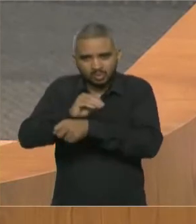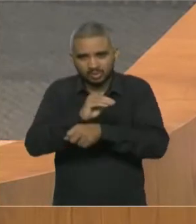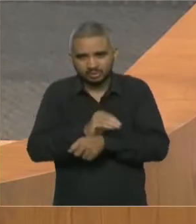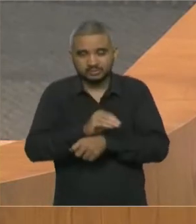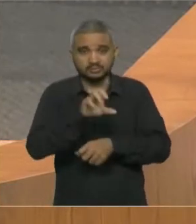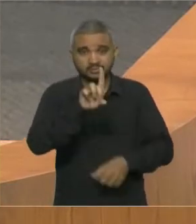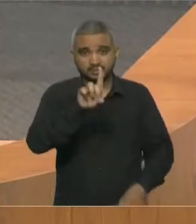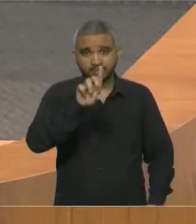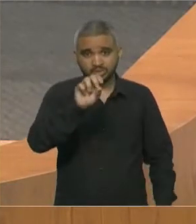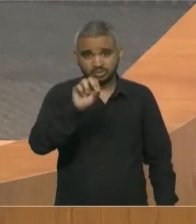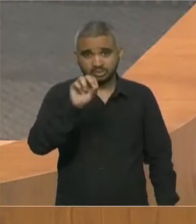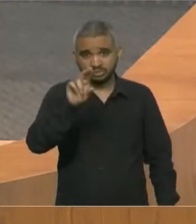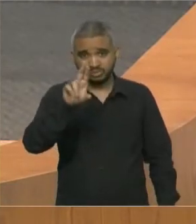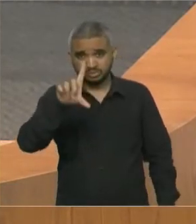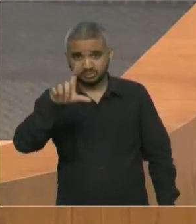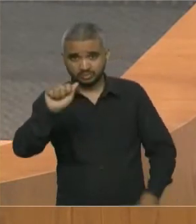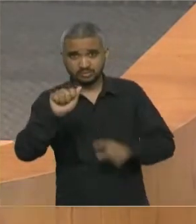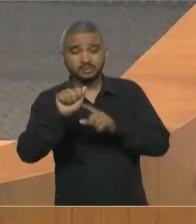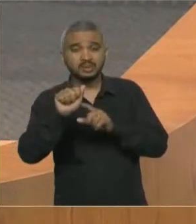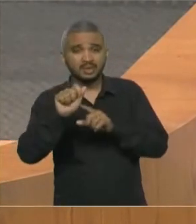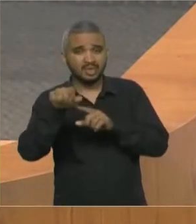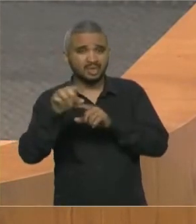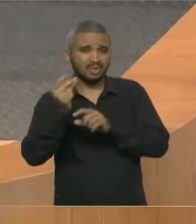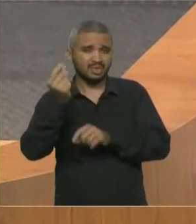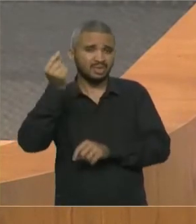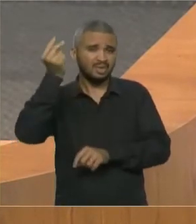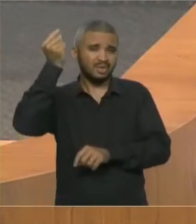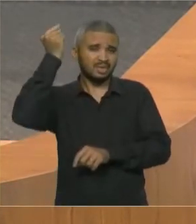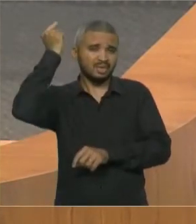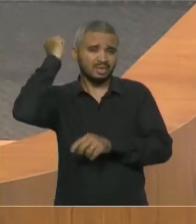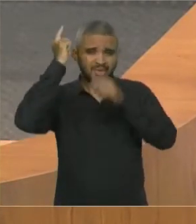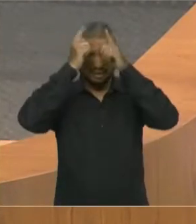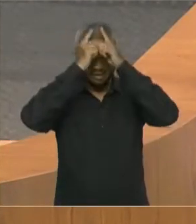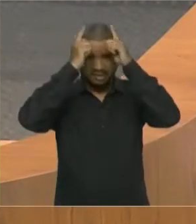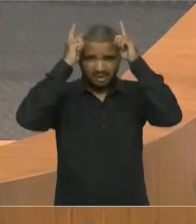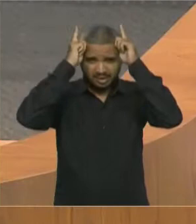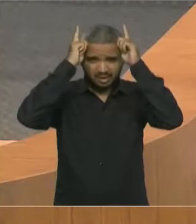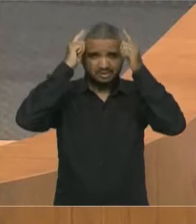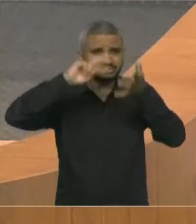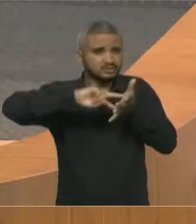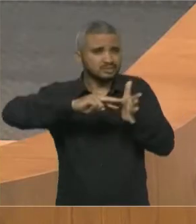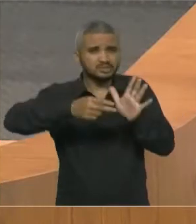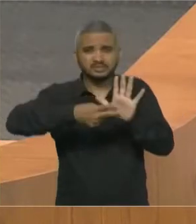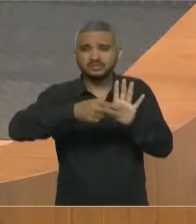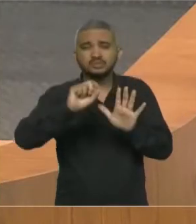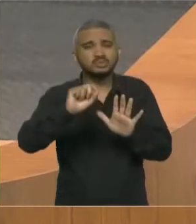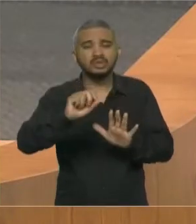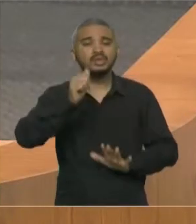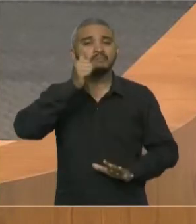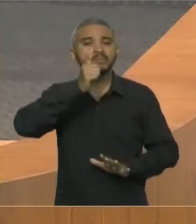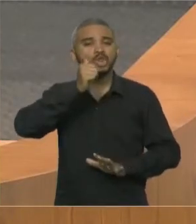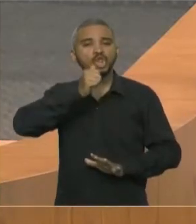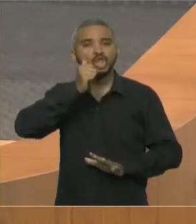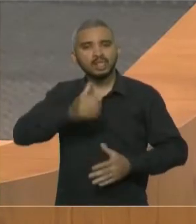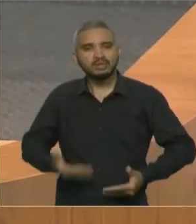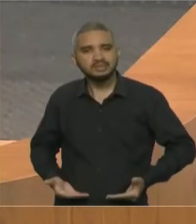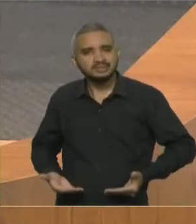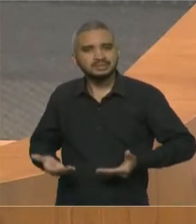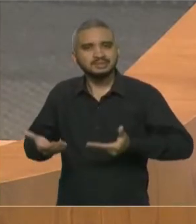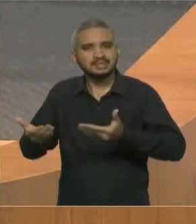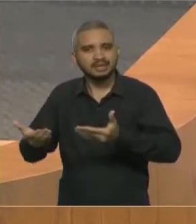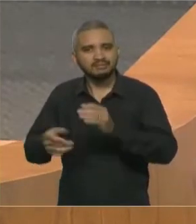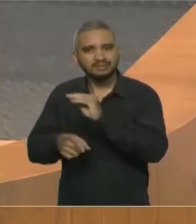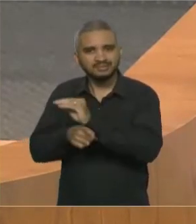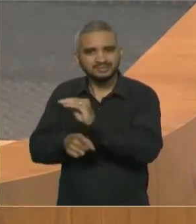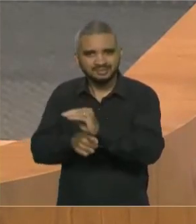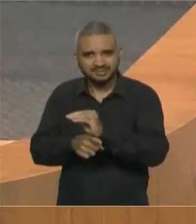grego, mulher que serve, deputada Mical. E em 2013, a ocupação da doula, ela foi reconhecida